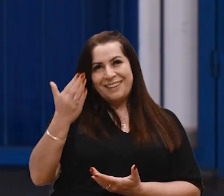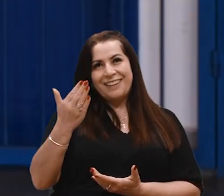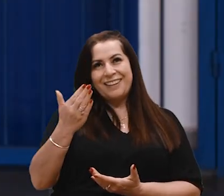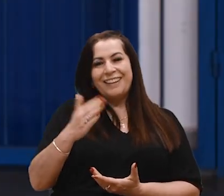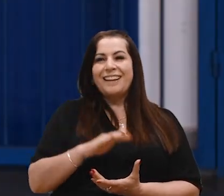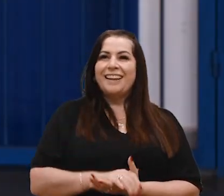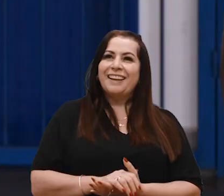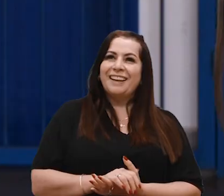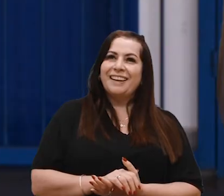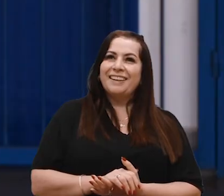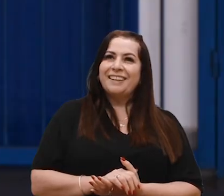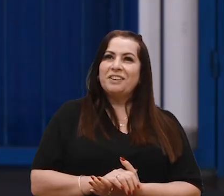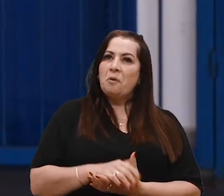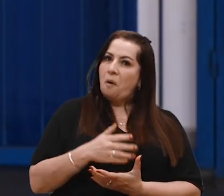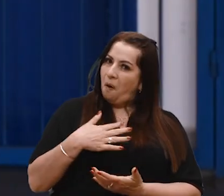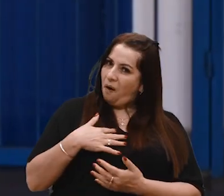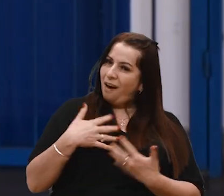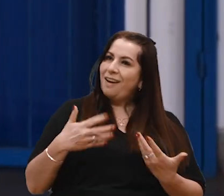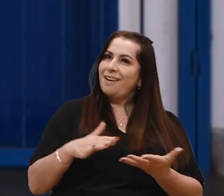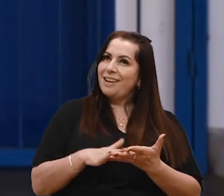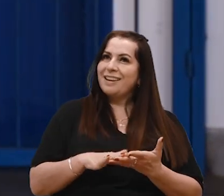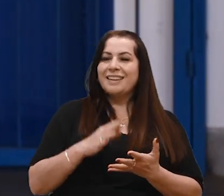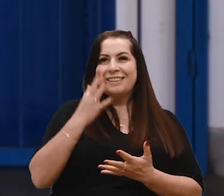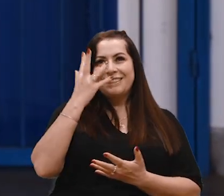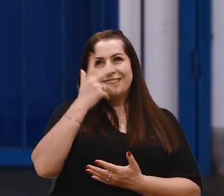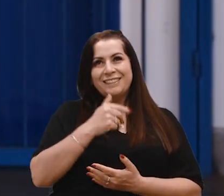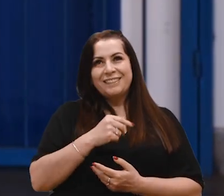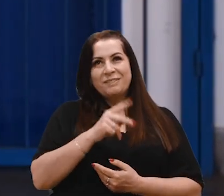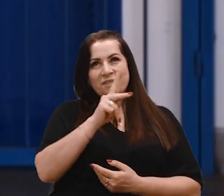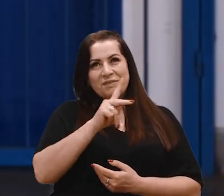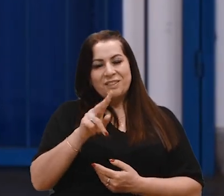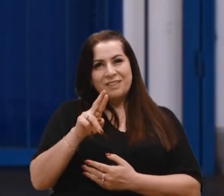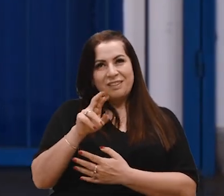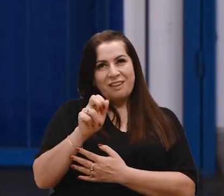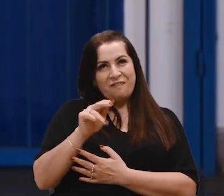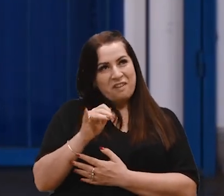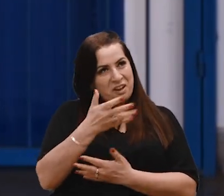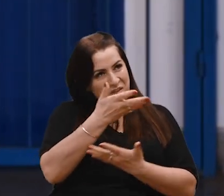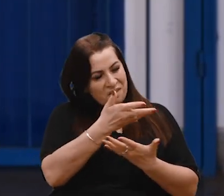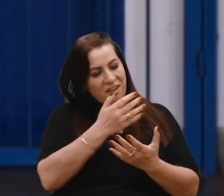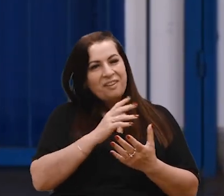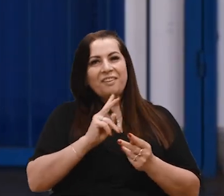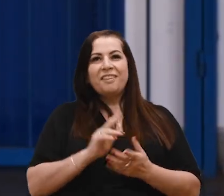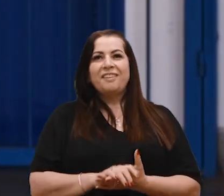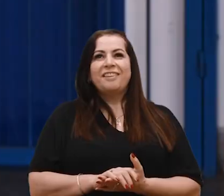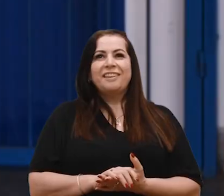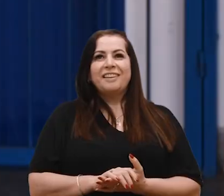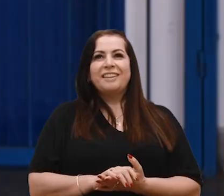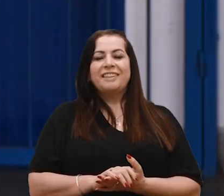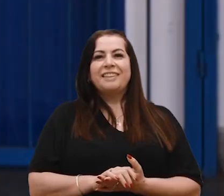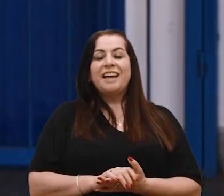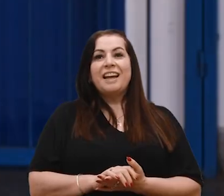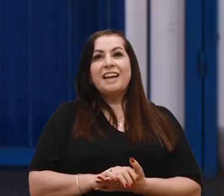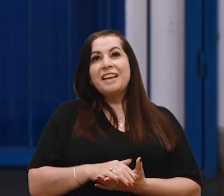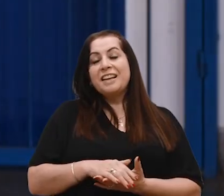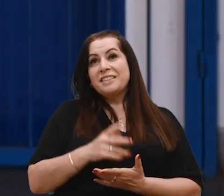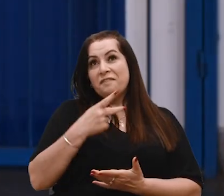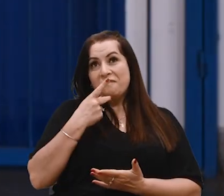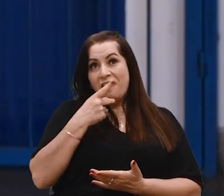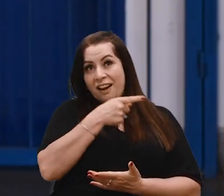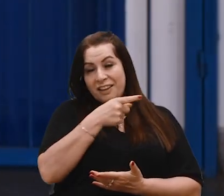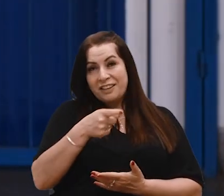Obrigada. Obrigada. Olha, Valentina. E que beleza, professor Rafael, né? Alguém dá